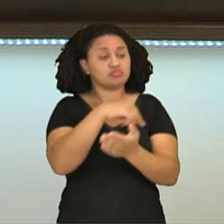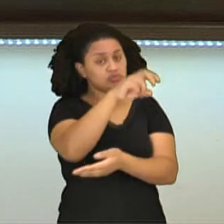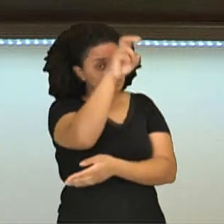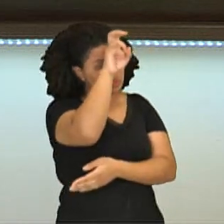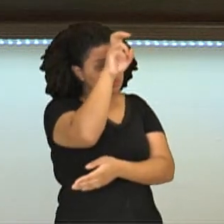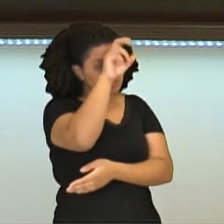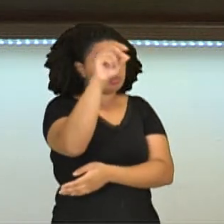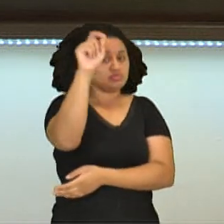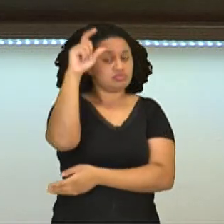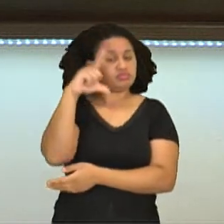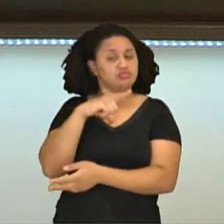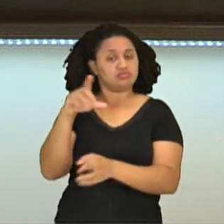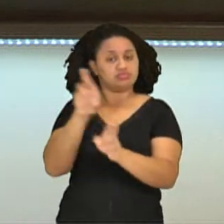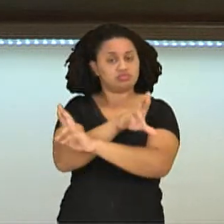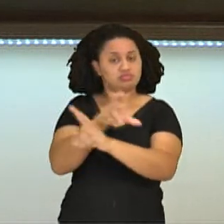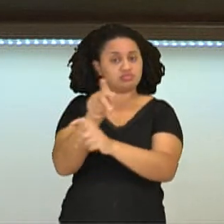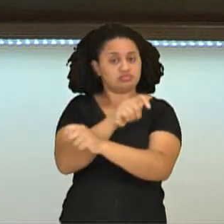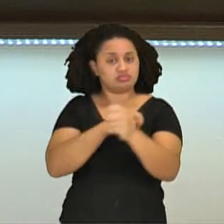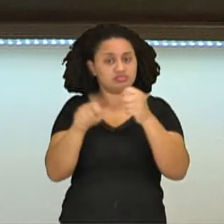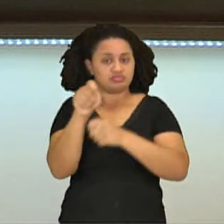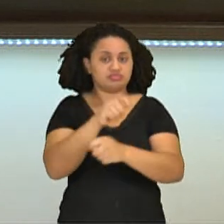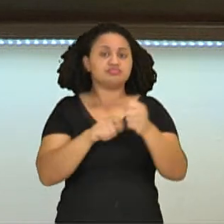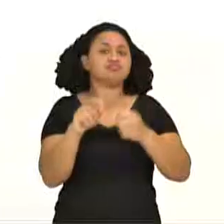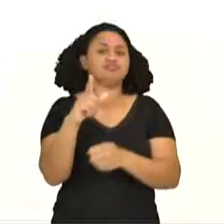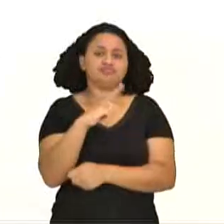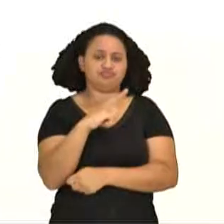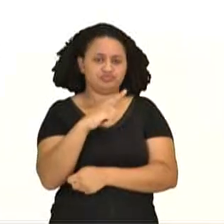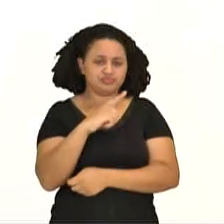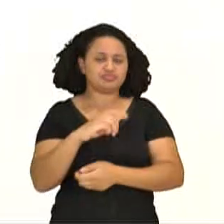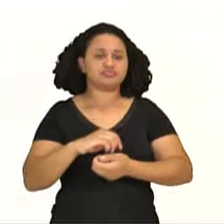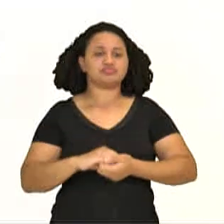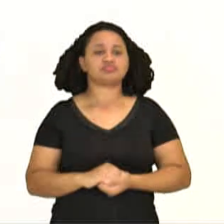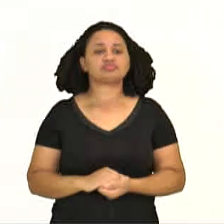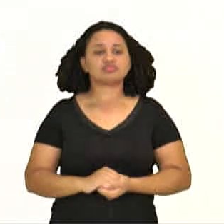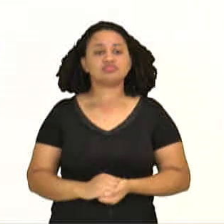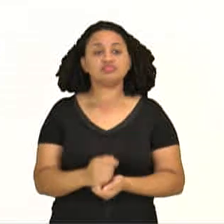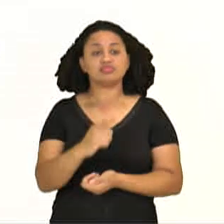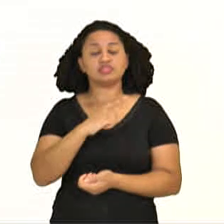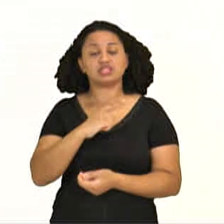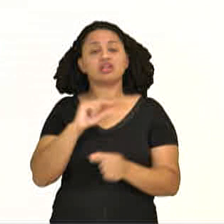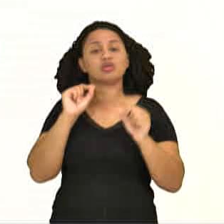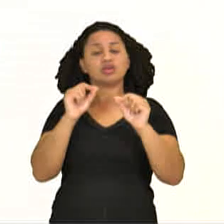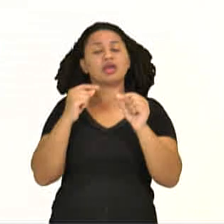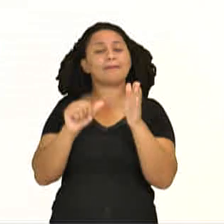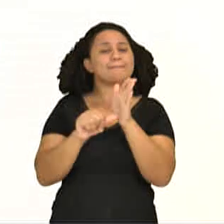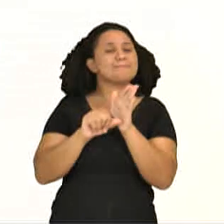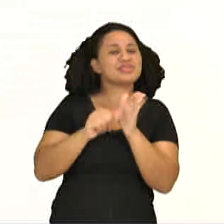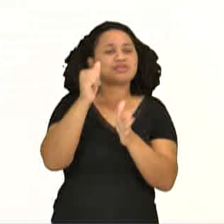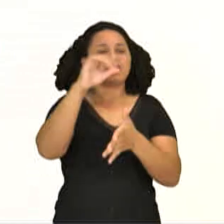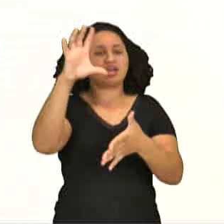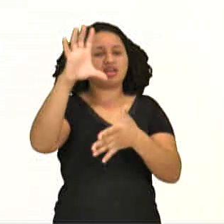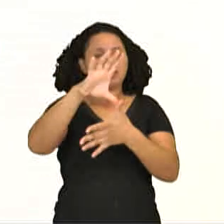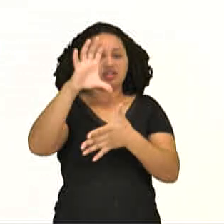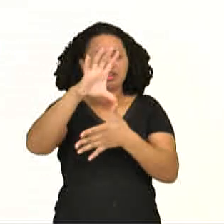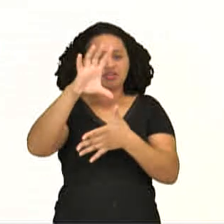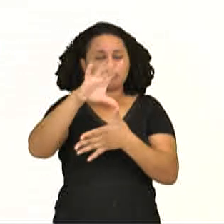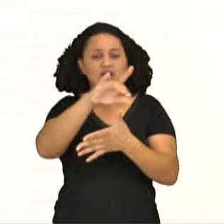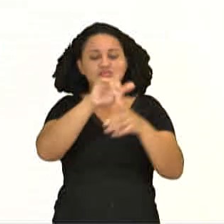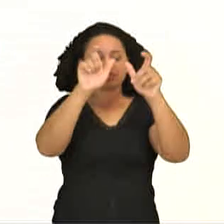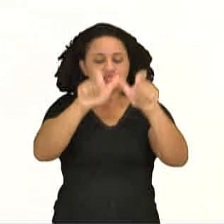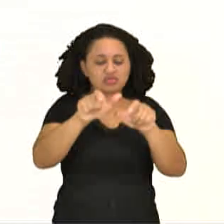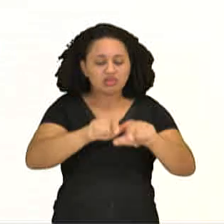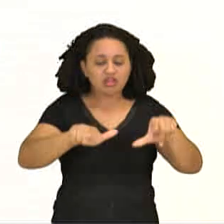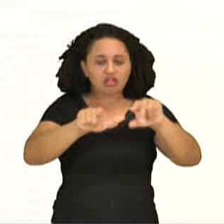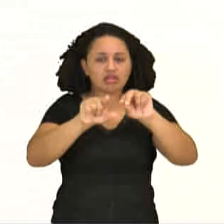Egito Antigo. Olha que interessante. Aqui vocês têm considerado o primeiro mapa de uma mina de